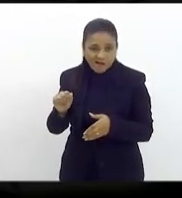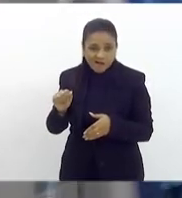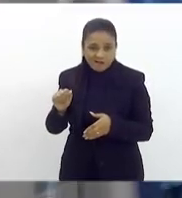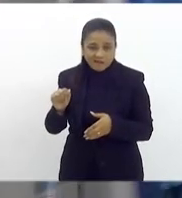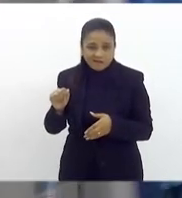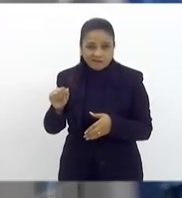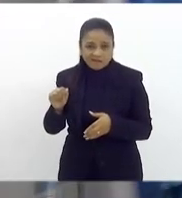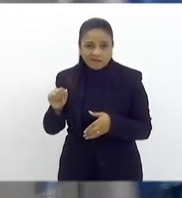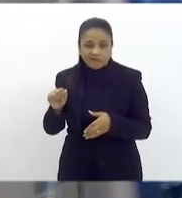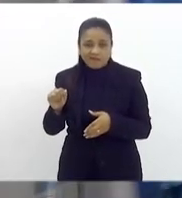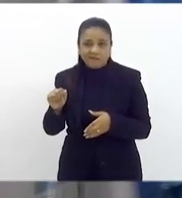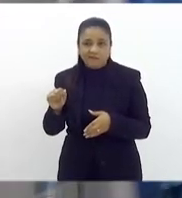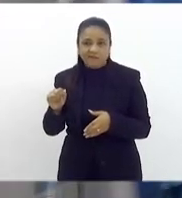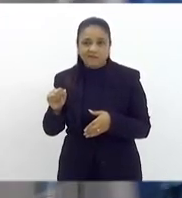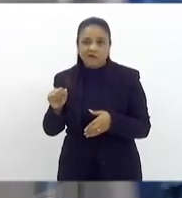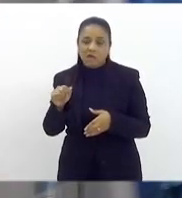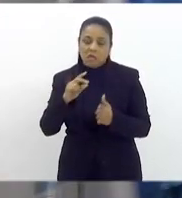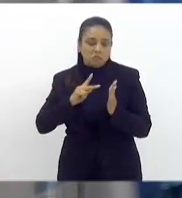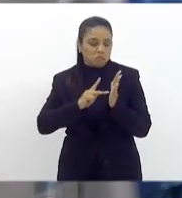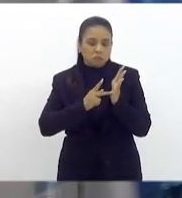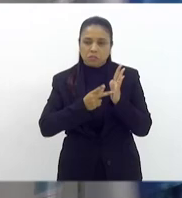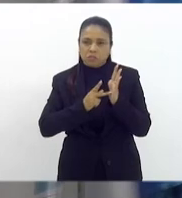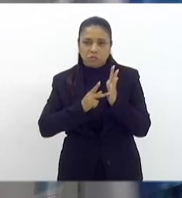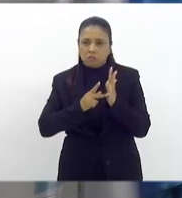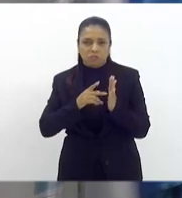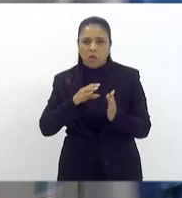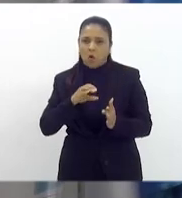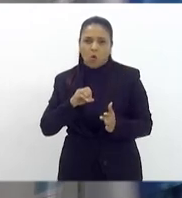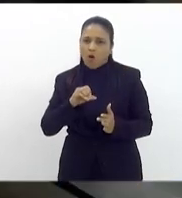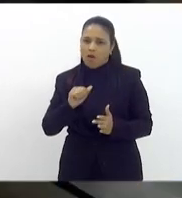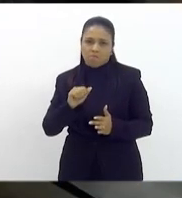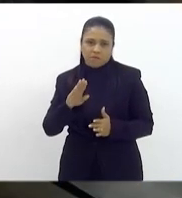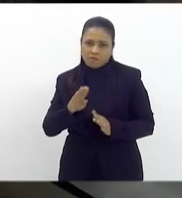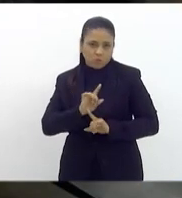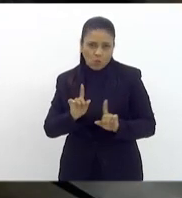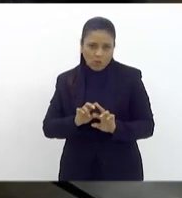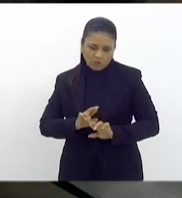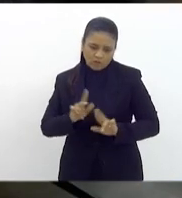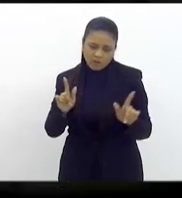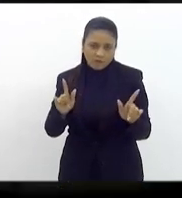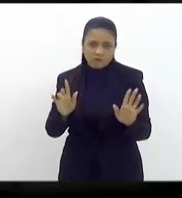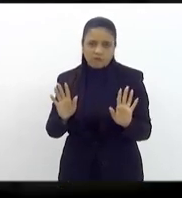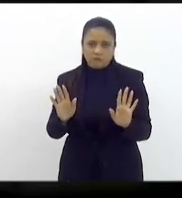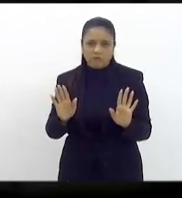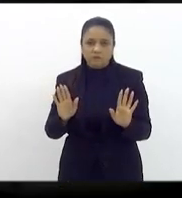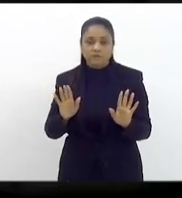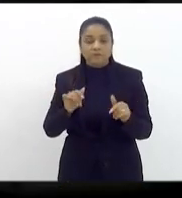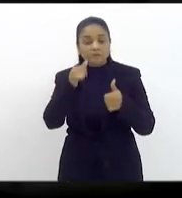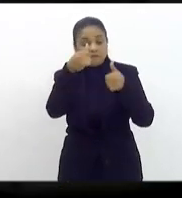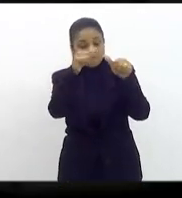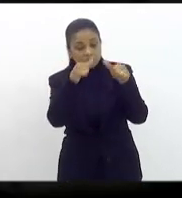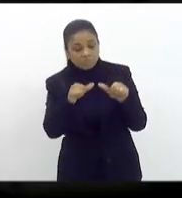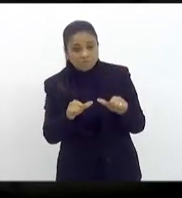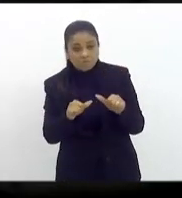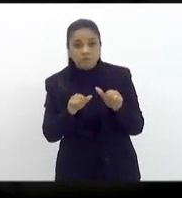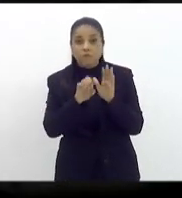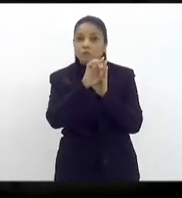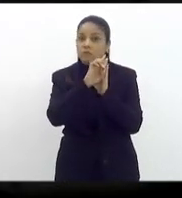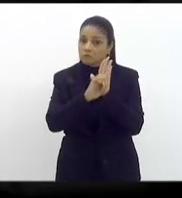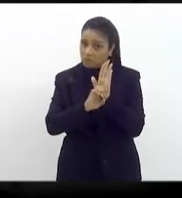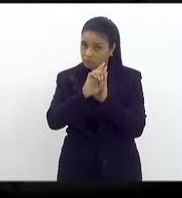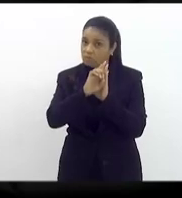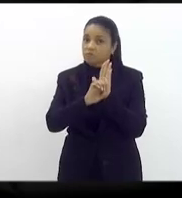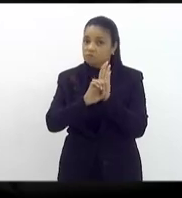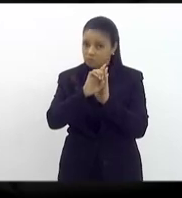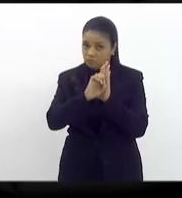Definitivamente ela não é classe. A OAB, ela não é um sindicato. Não. Aí é uma questão que passa pela análise dos estatutos. Se,